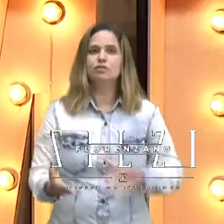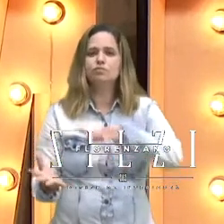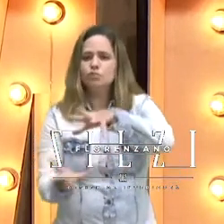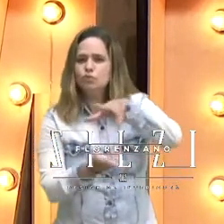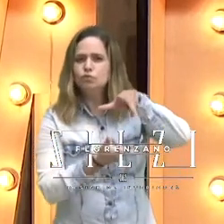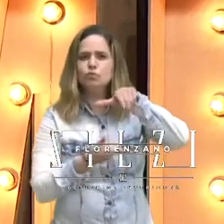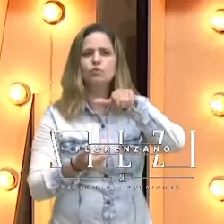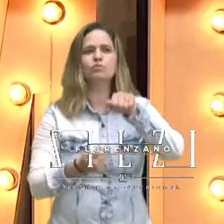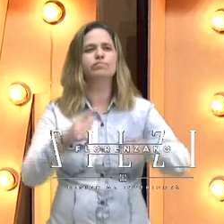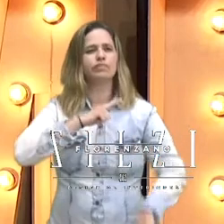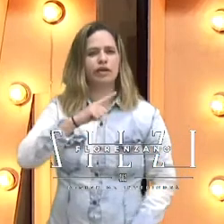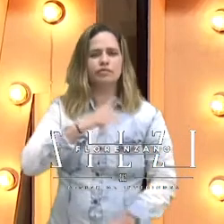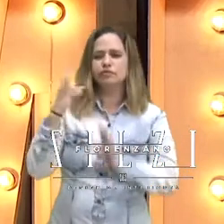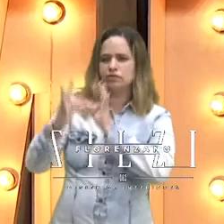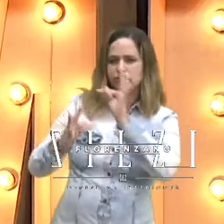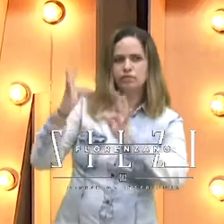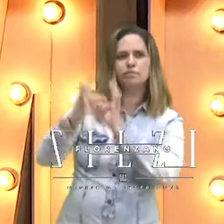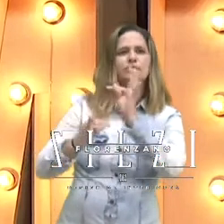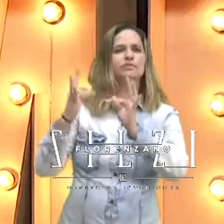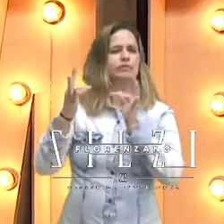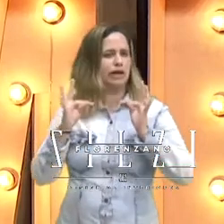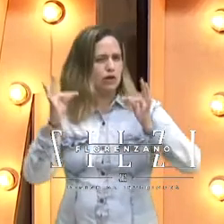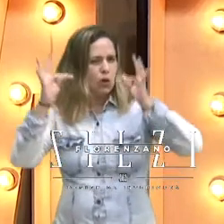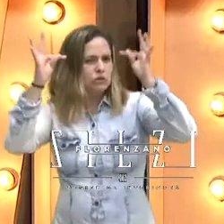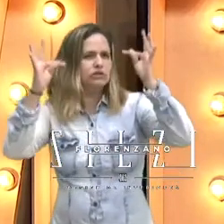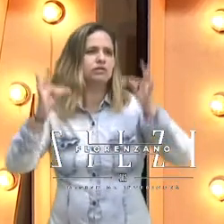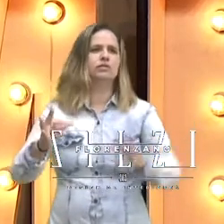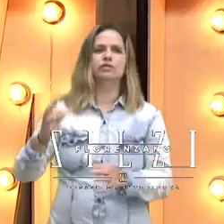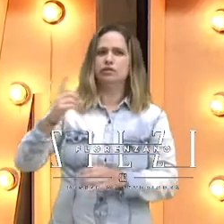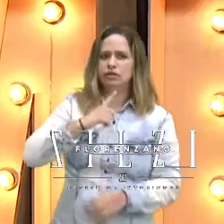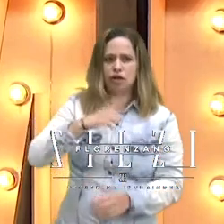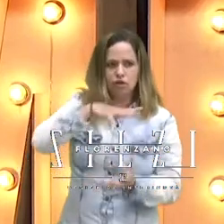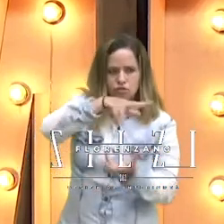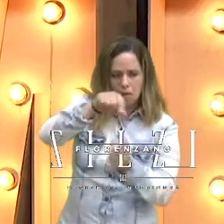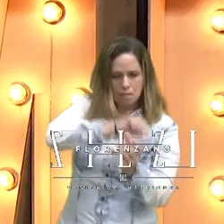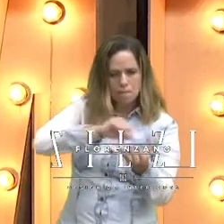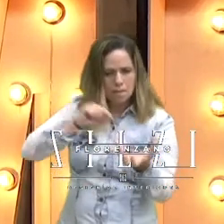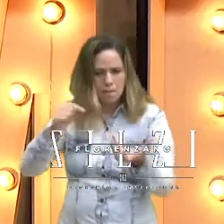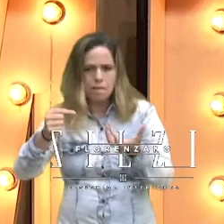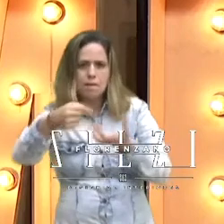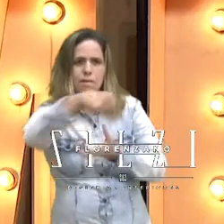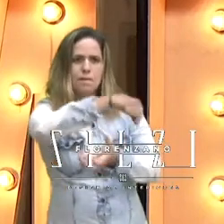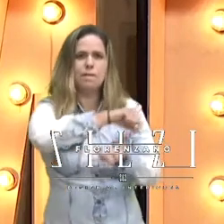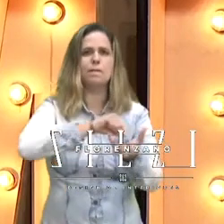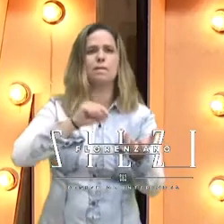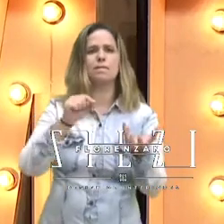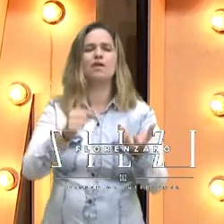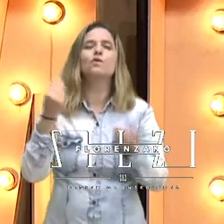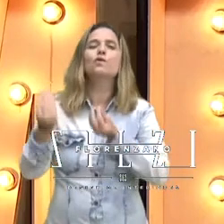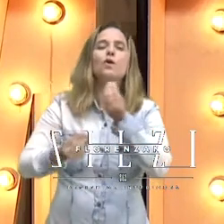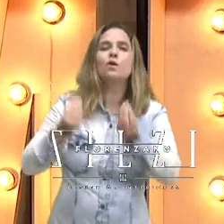a tecnologia, um mundo voltado para o globalismo, um mundo voltado para uma pauta de